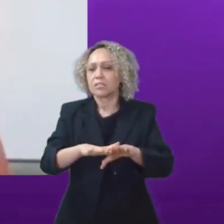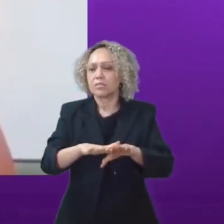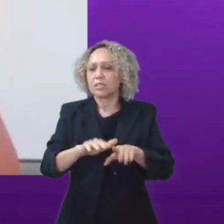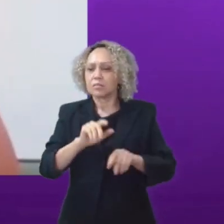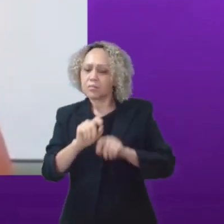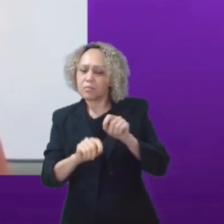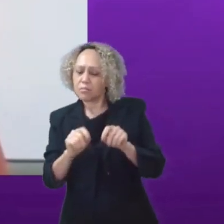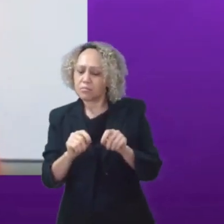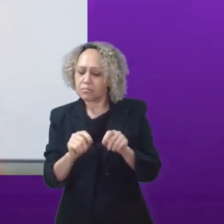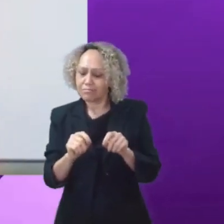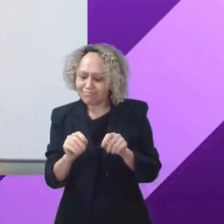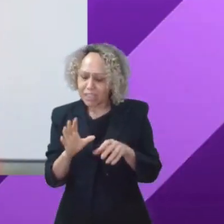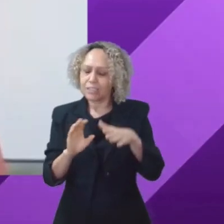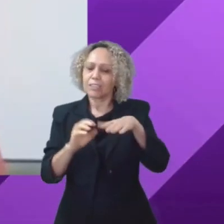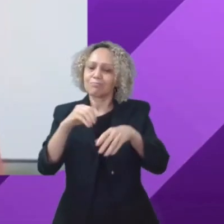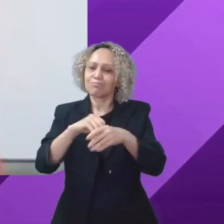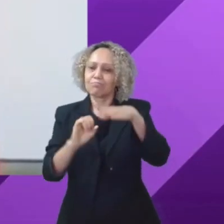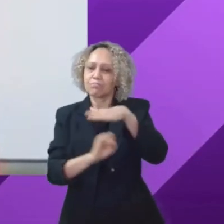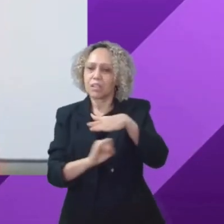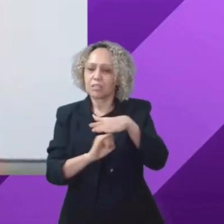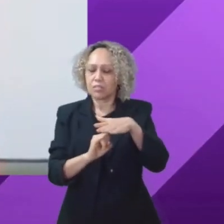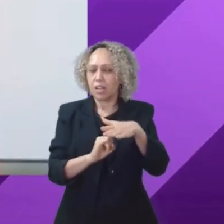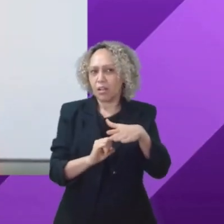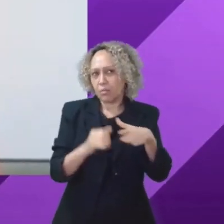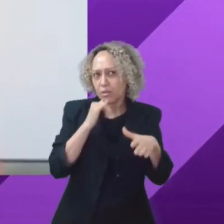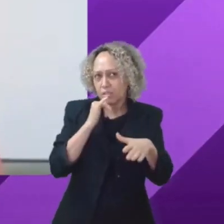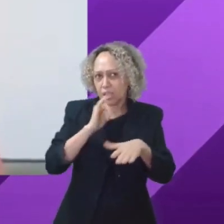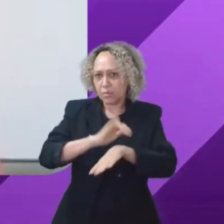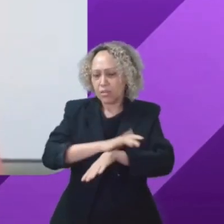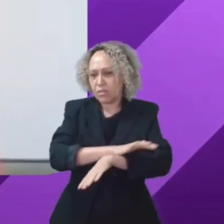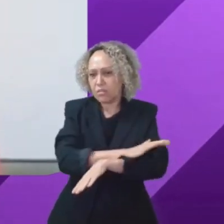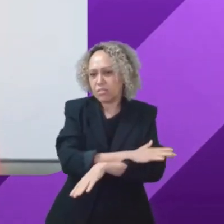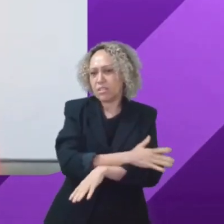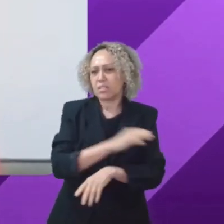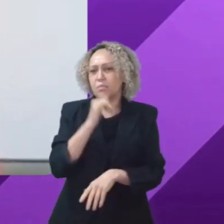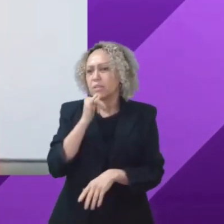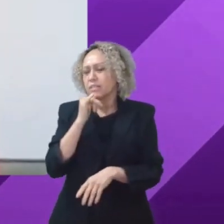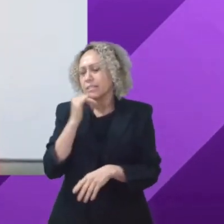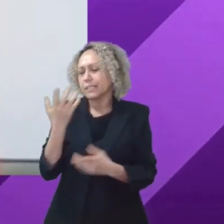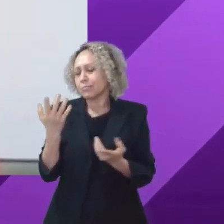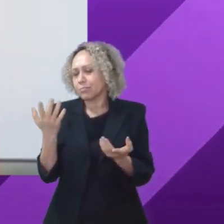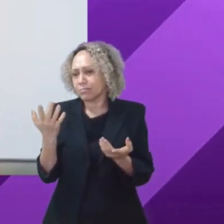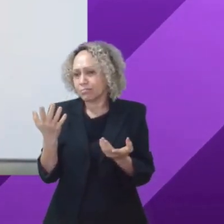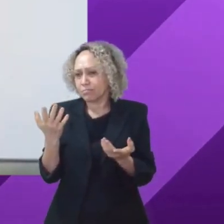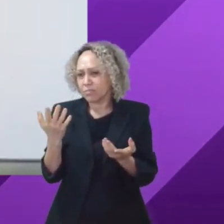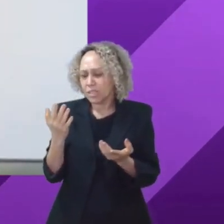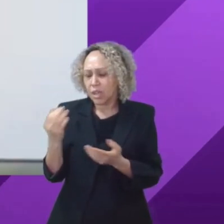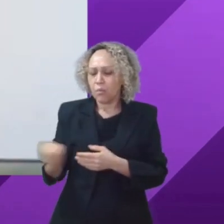numa lógica institucional. Então, quando a gente fala sobre racismo e o sistema de justiça, é fundamental a gente entender que, na